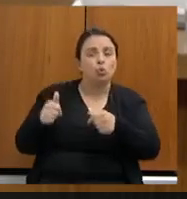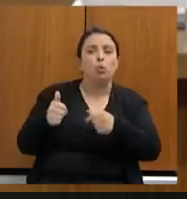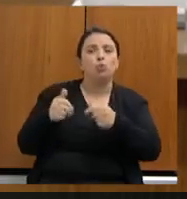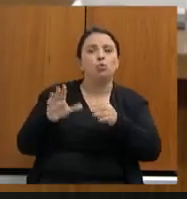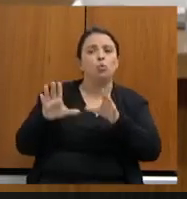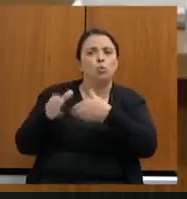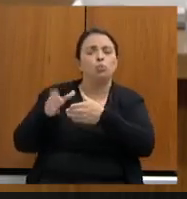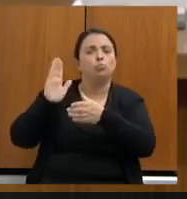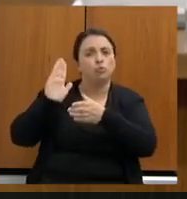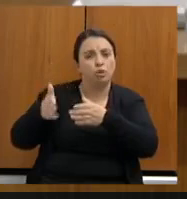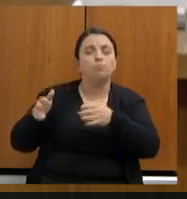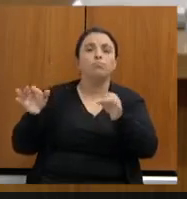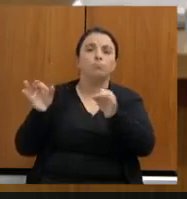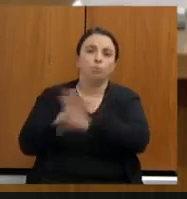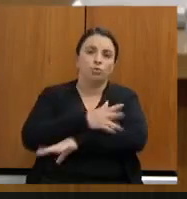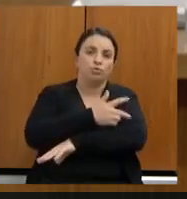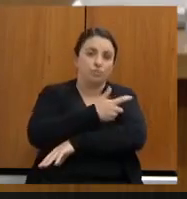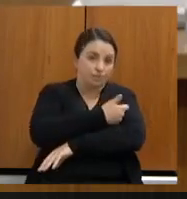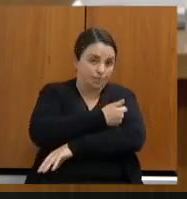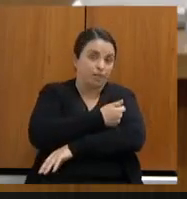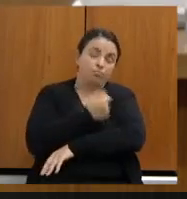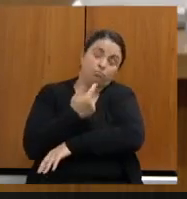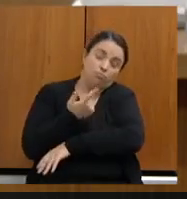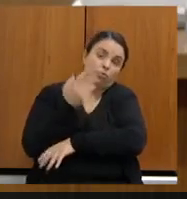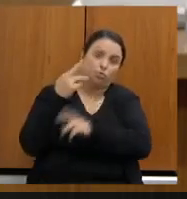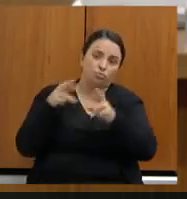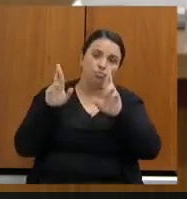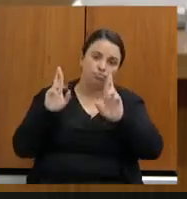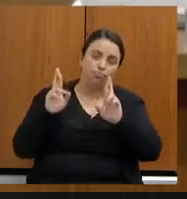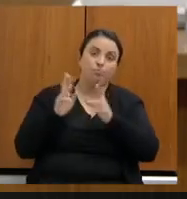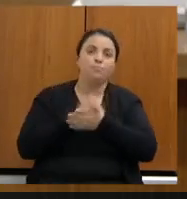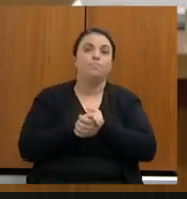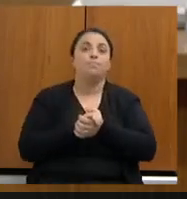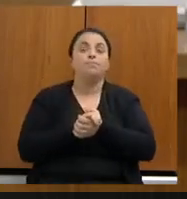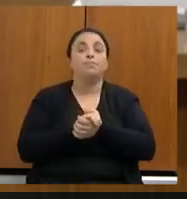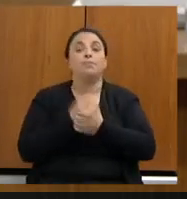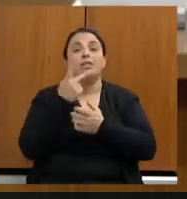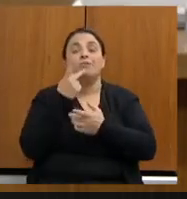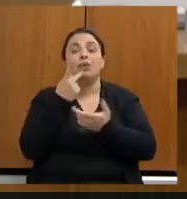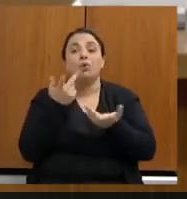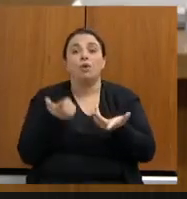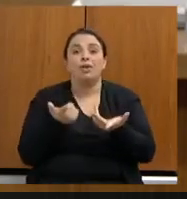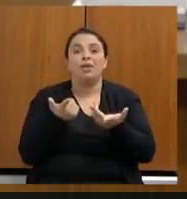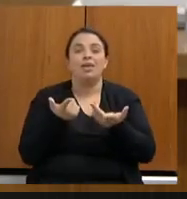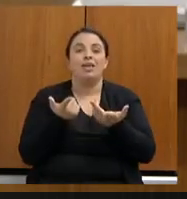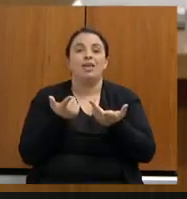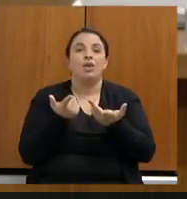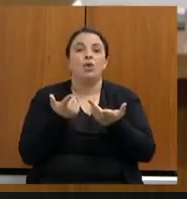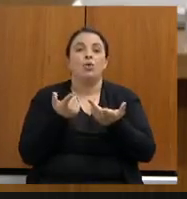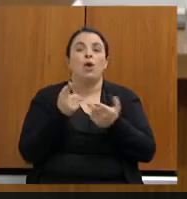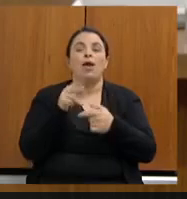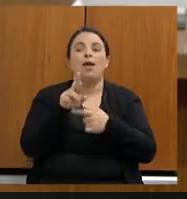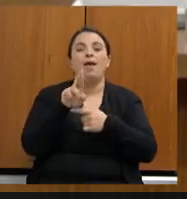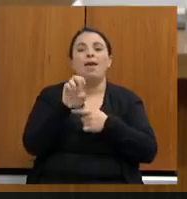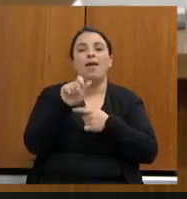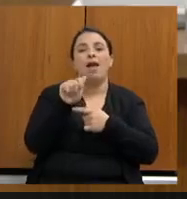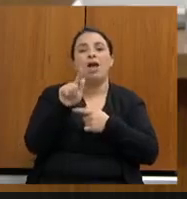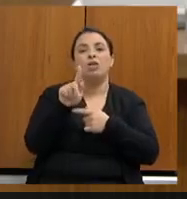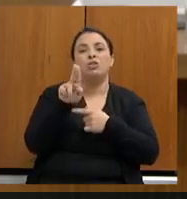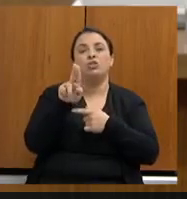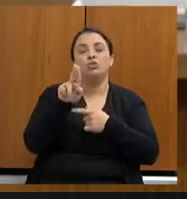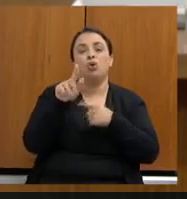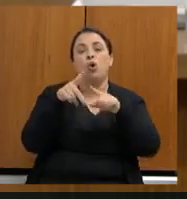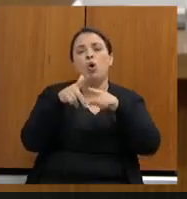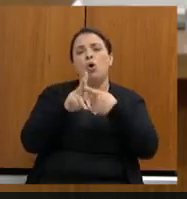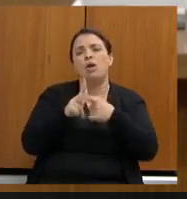correlação e aos reajustes reajuste é sempre um tema do momento né